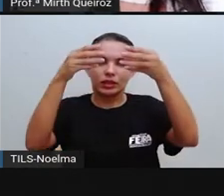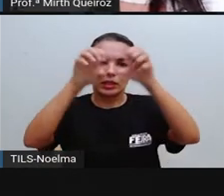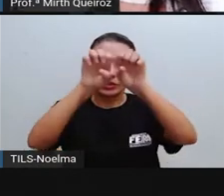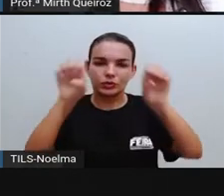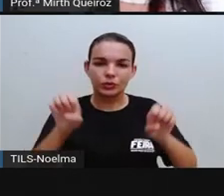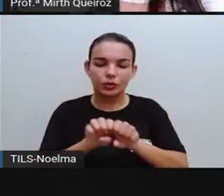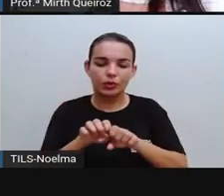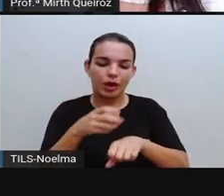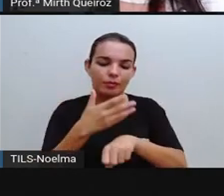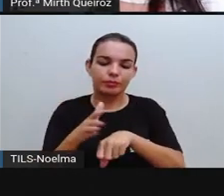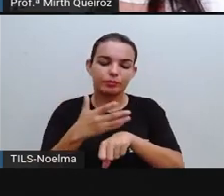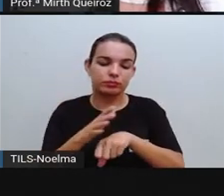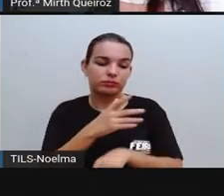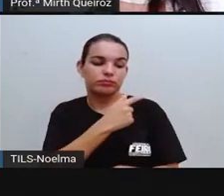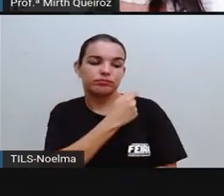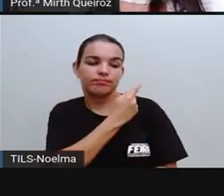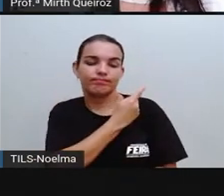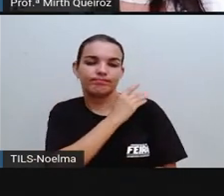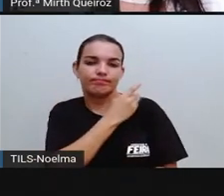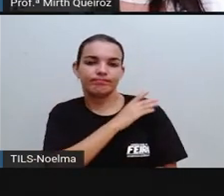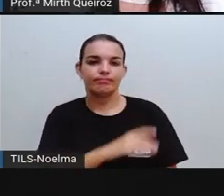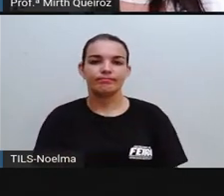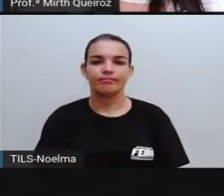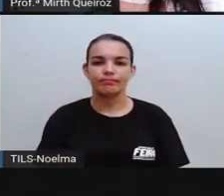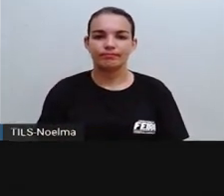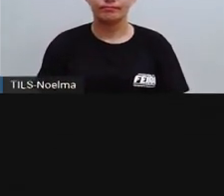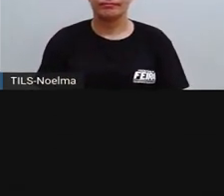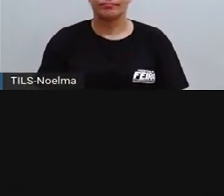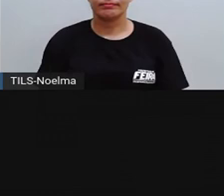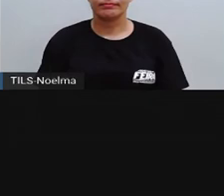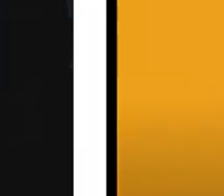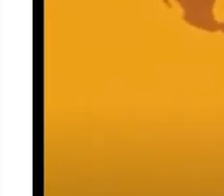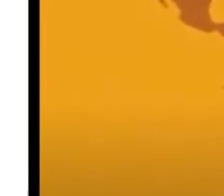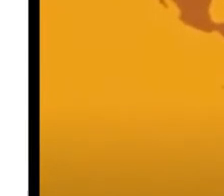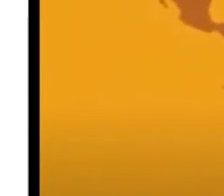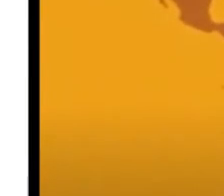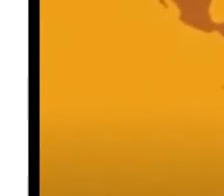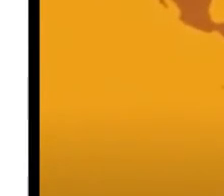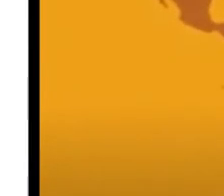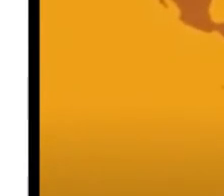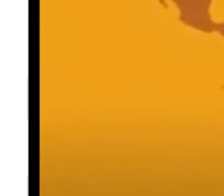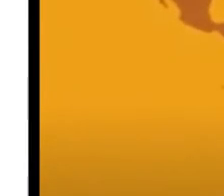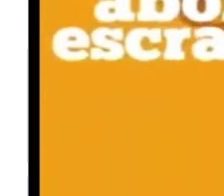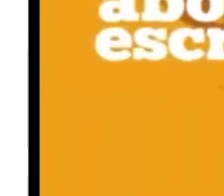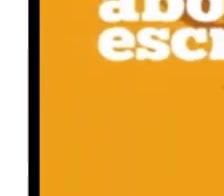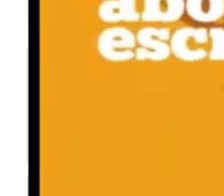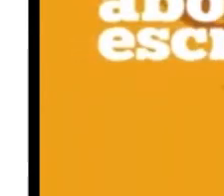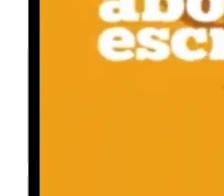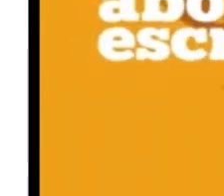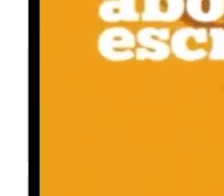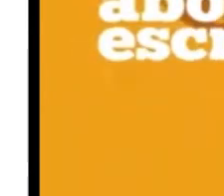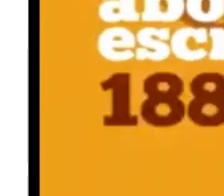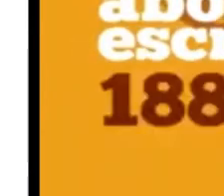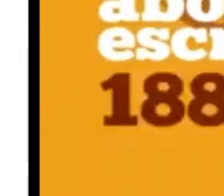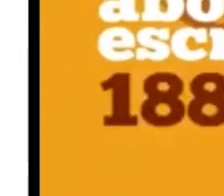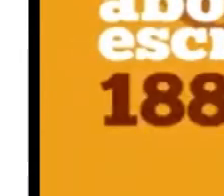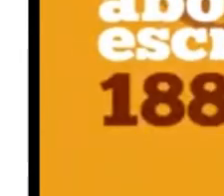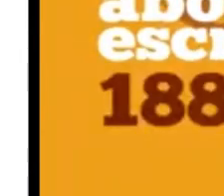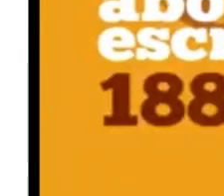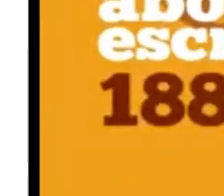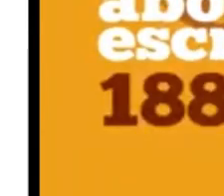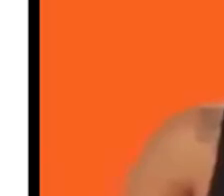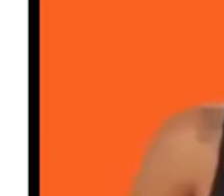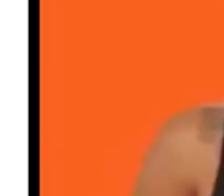estrutural. Vamos lá? O Brasil foi o último país do continente americano a abolir a escravidão em